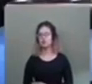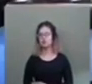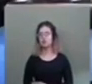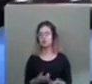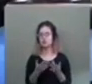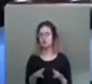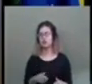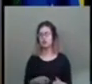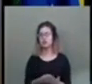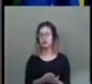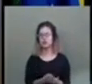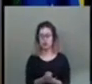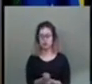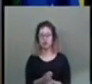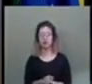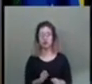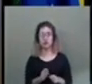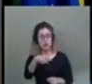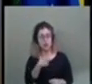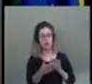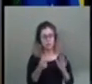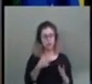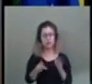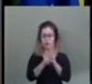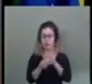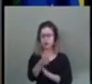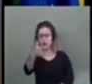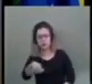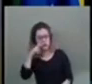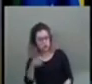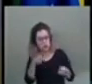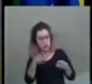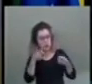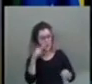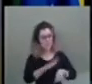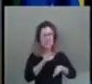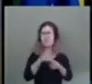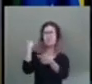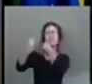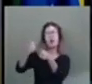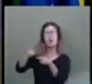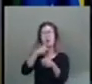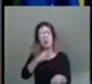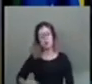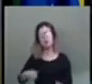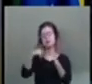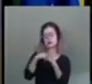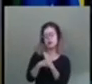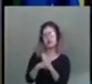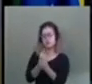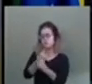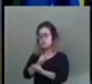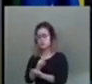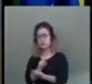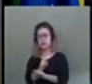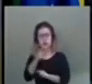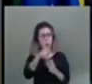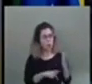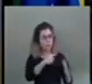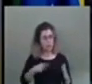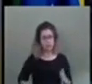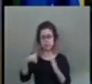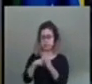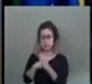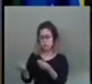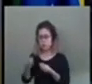e estou encerramos o presidente Esse é o rito correto ilegal que não tem sido observado há muito tempo pelos presidentes do Senado ao contrário os